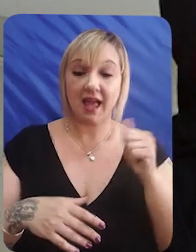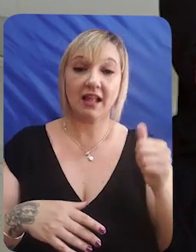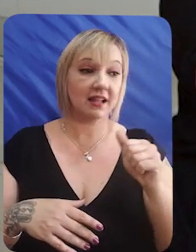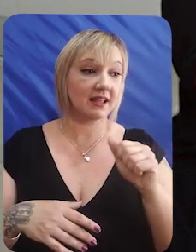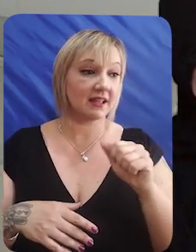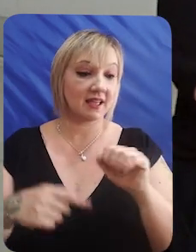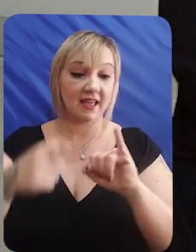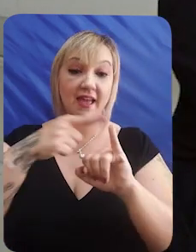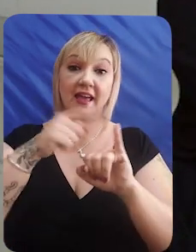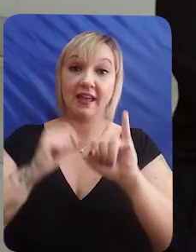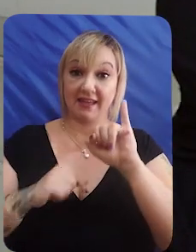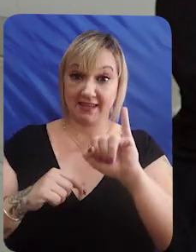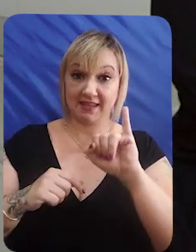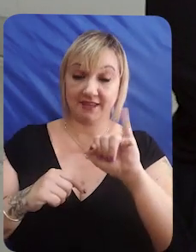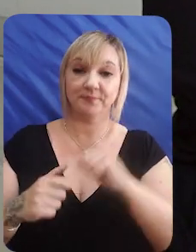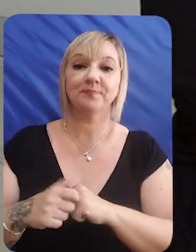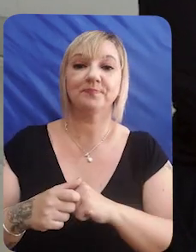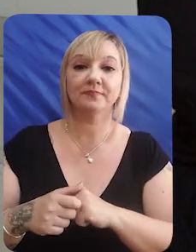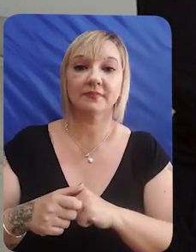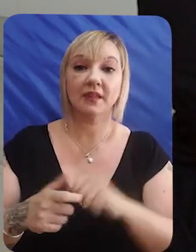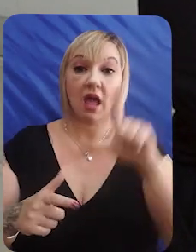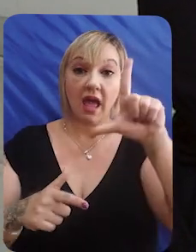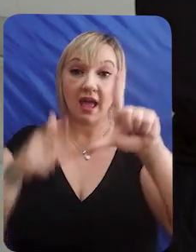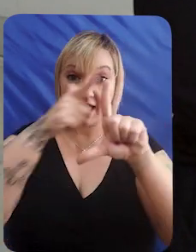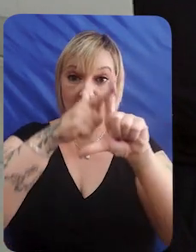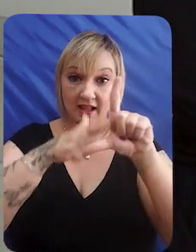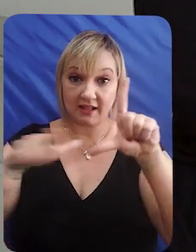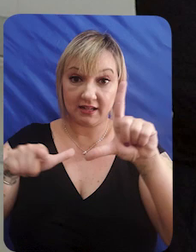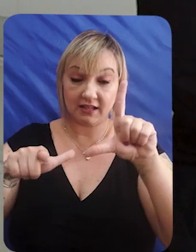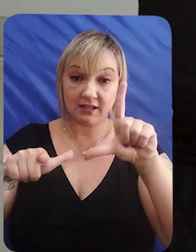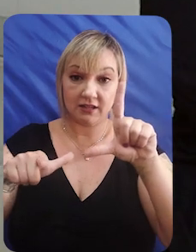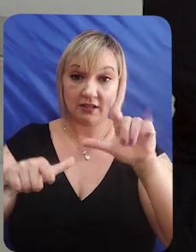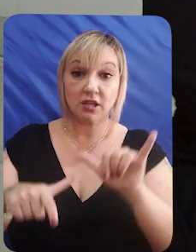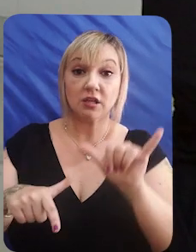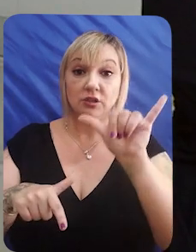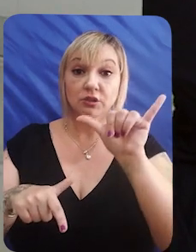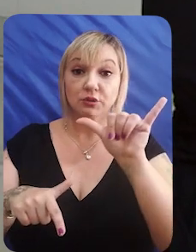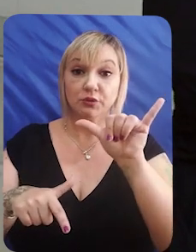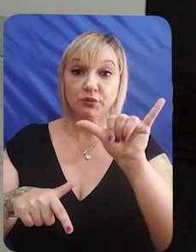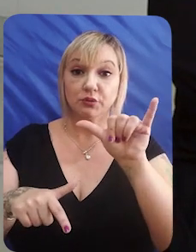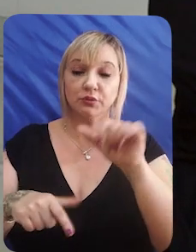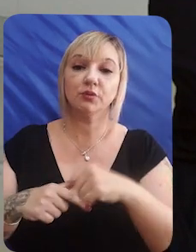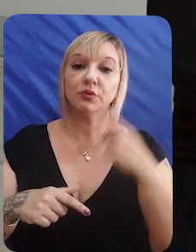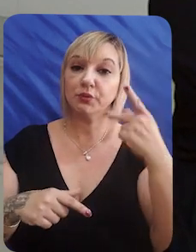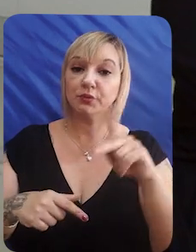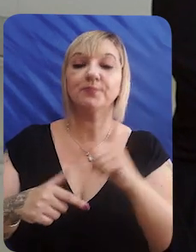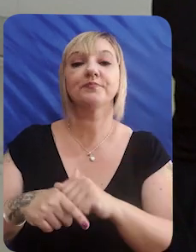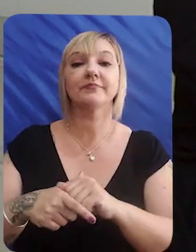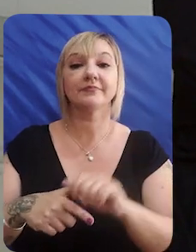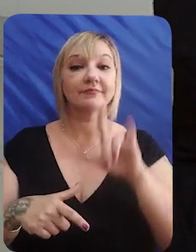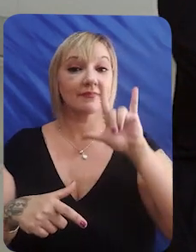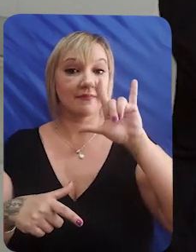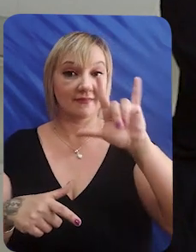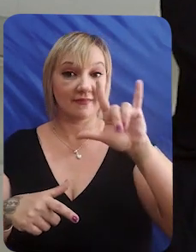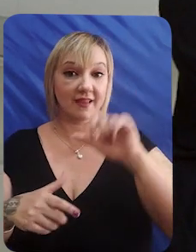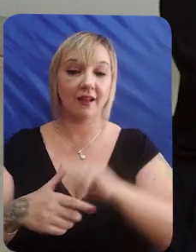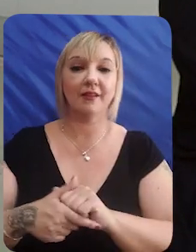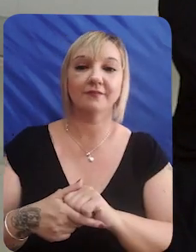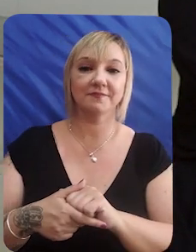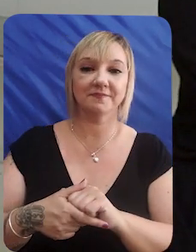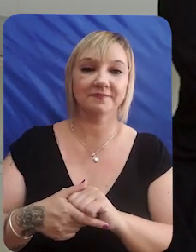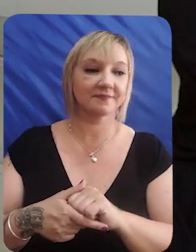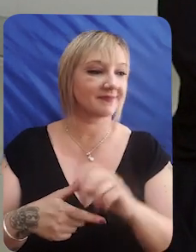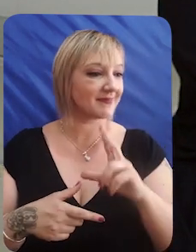de I, né? Que é o I, o L, love, e o Y, que é o you. Então, I love